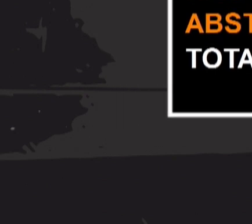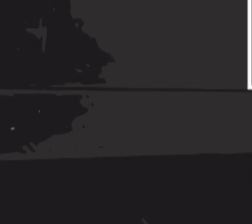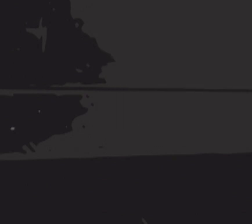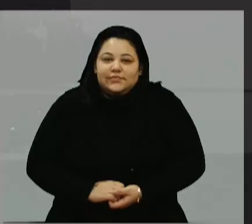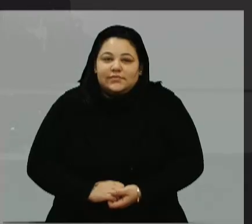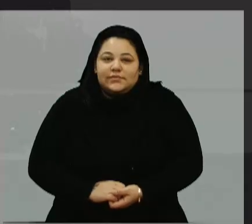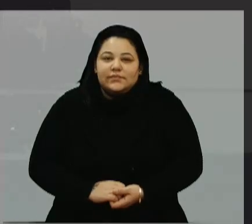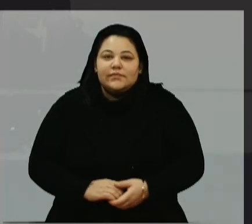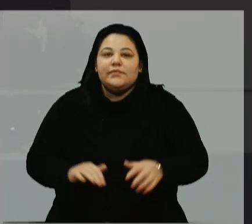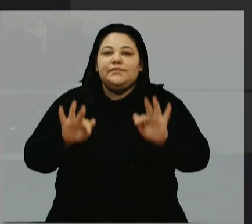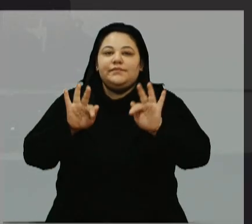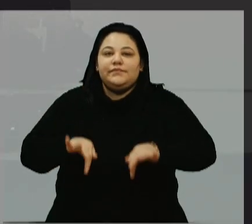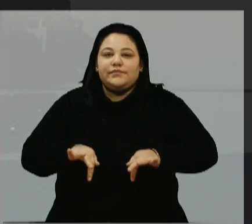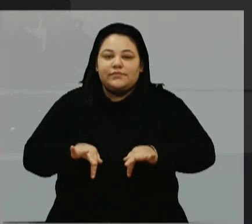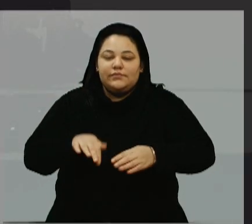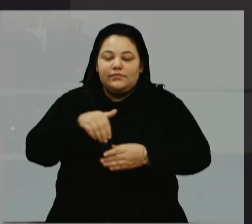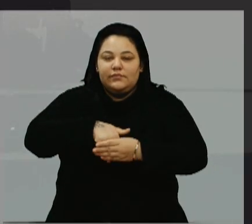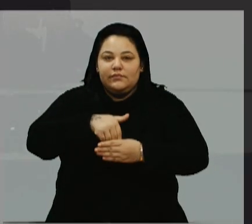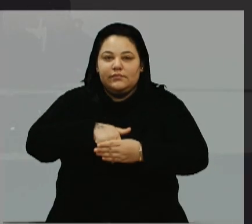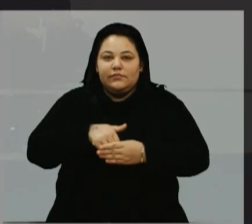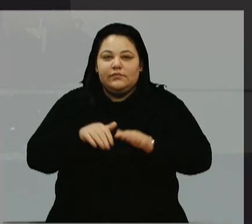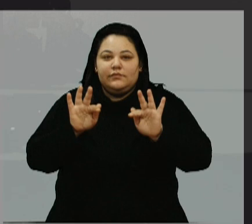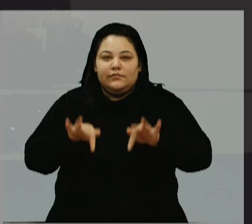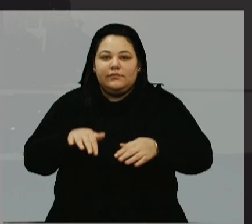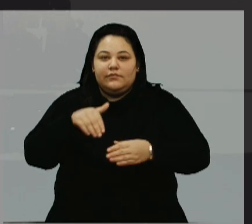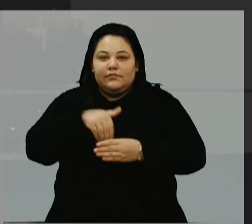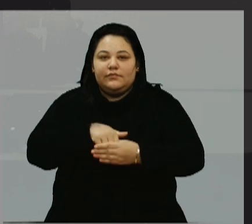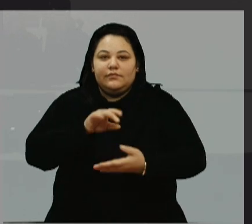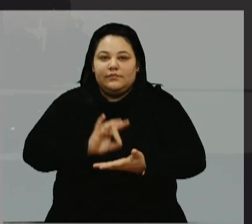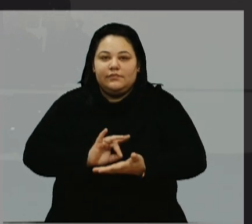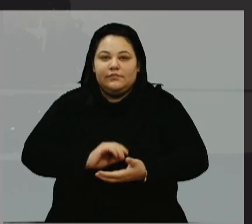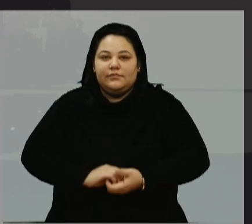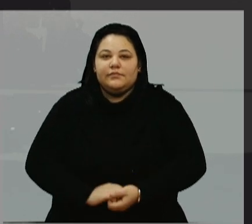Encerrado o registro dos votos. Encerrada a votação.